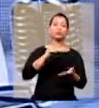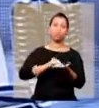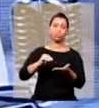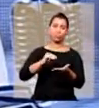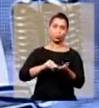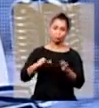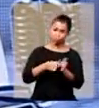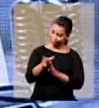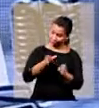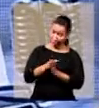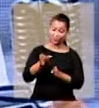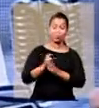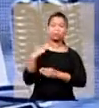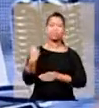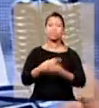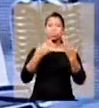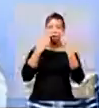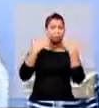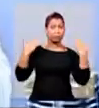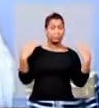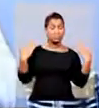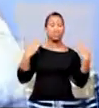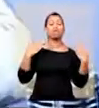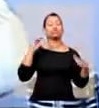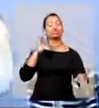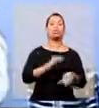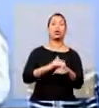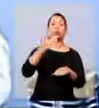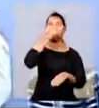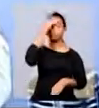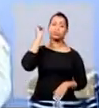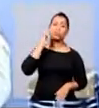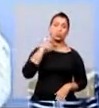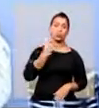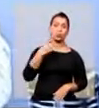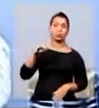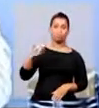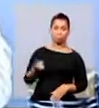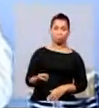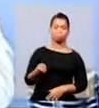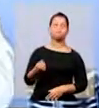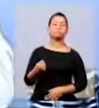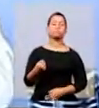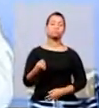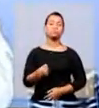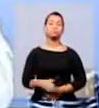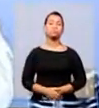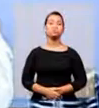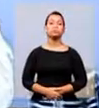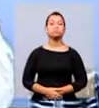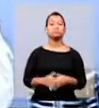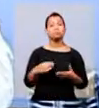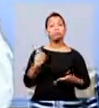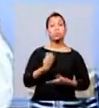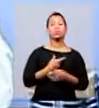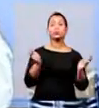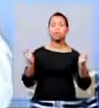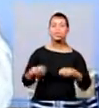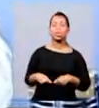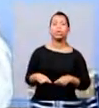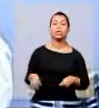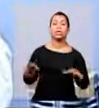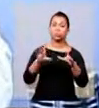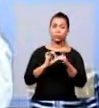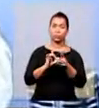com deficiência auditiva, né, com surdez, para que a gente possa estar incluindo. E isso do fórum foi um dos